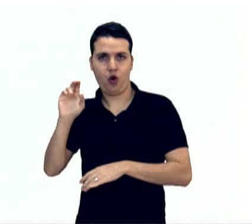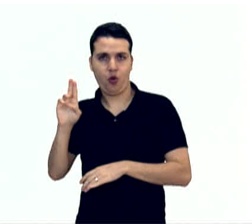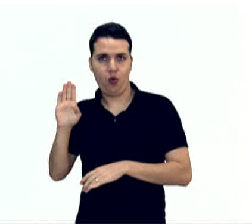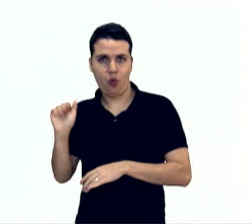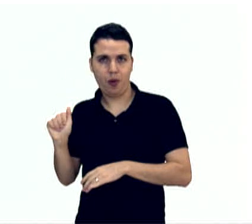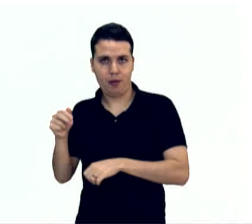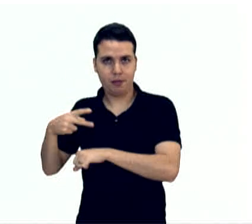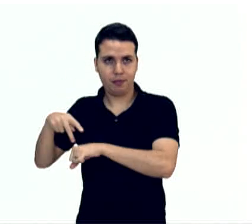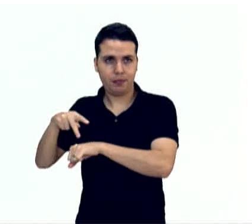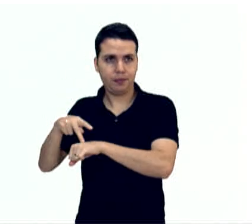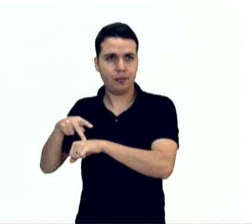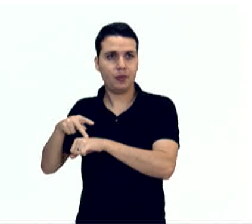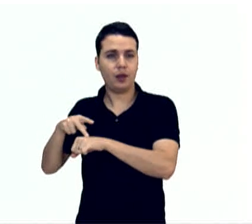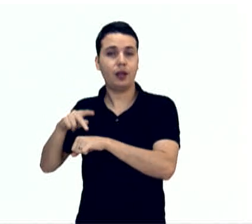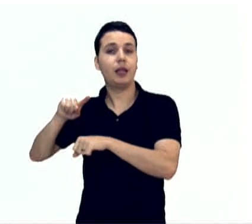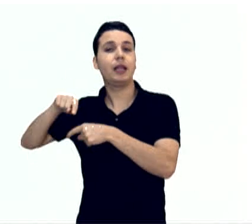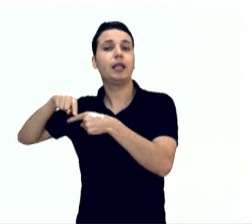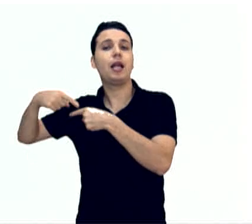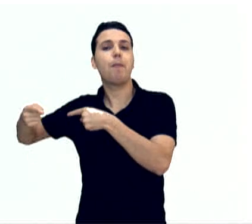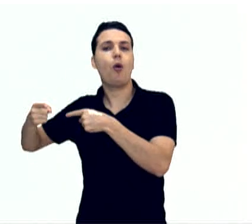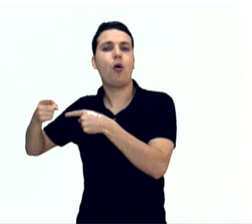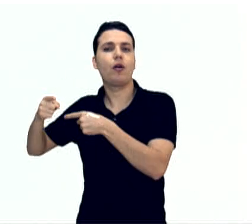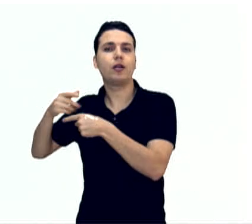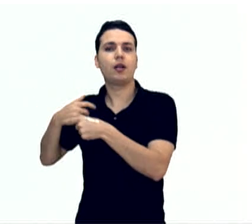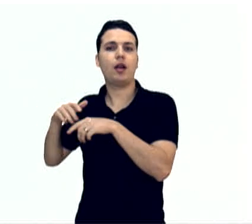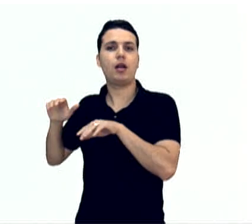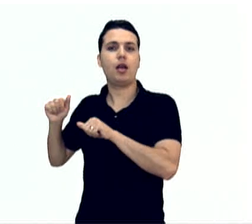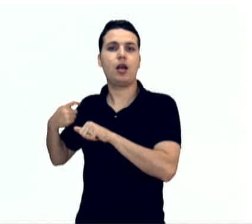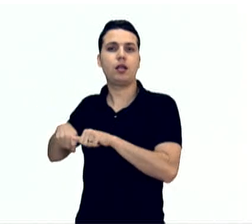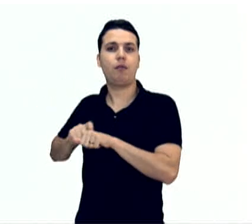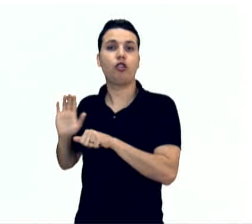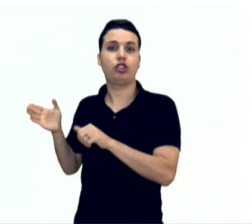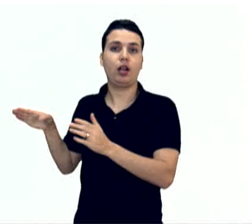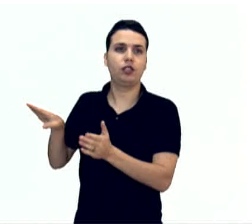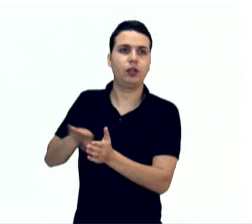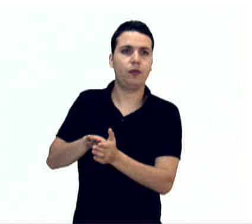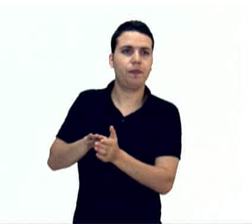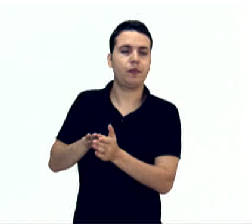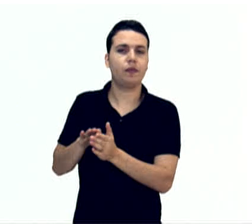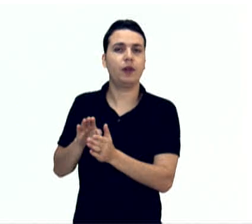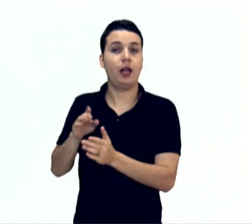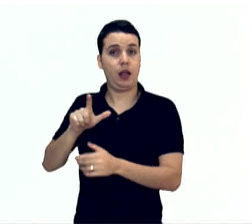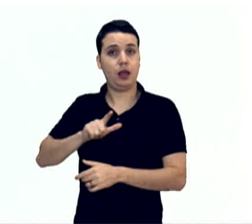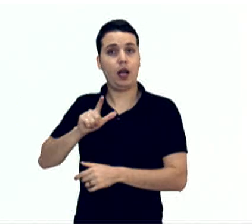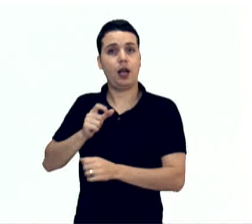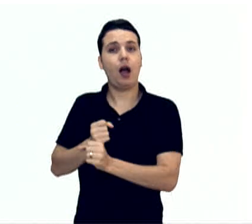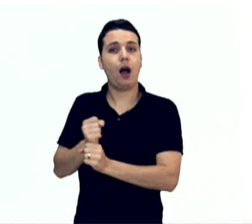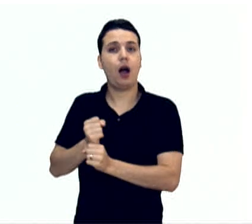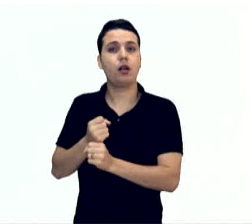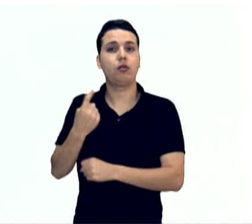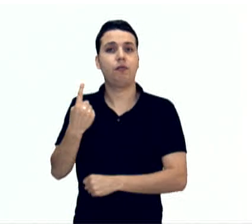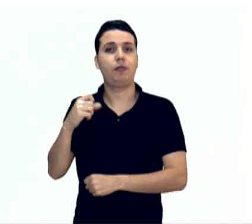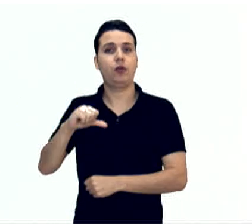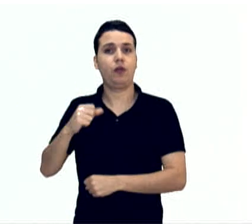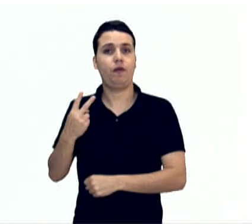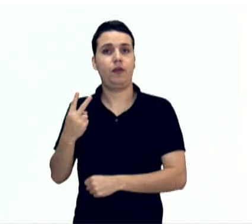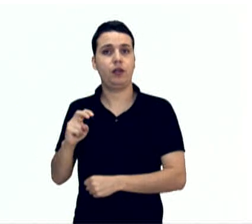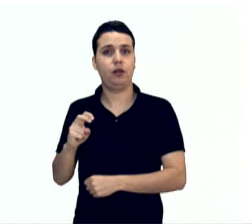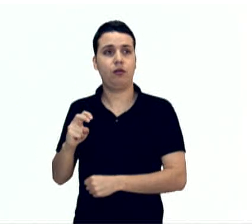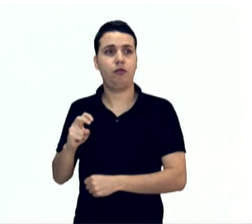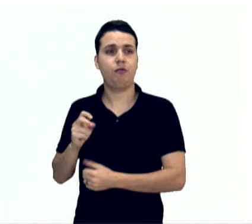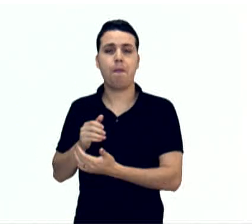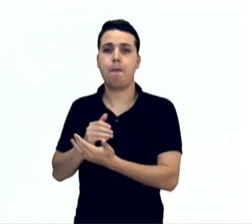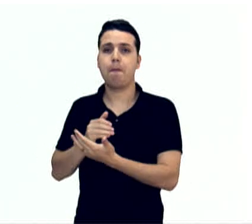Então tem todo um período histórico, desta vez nós temos até uma data, e em 1925 foi banida do